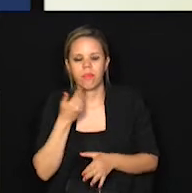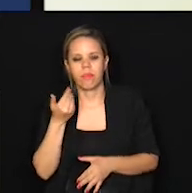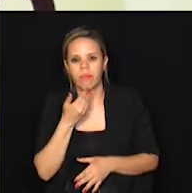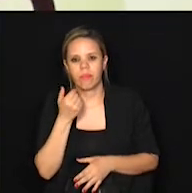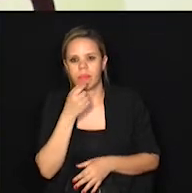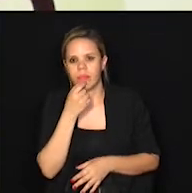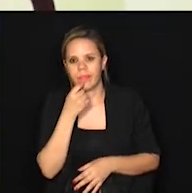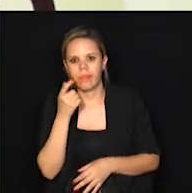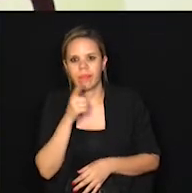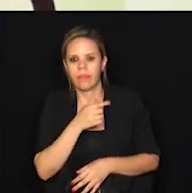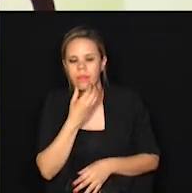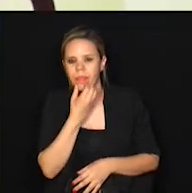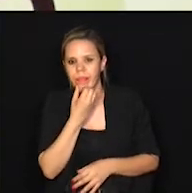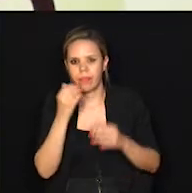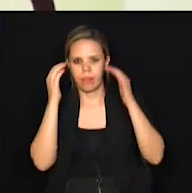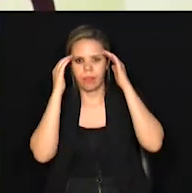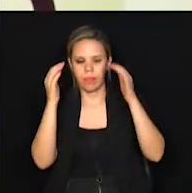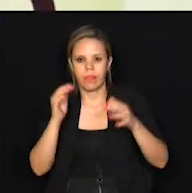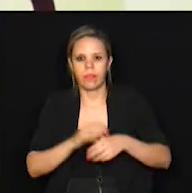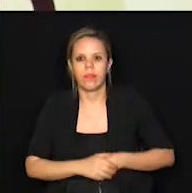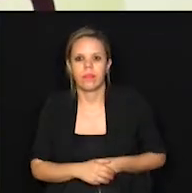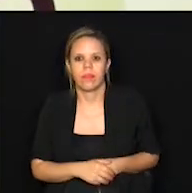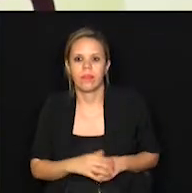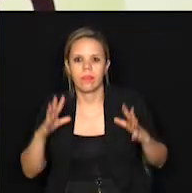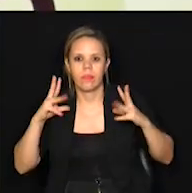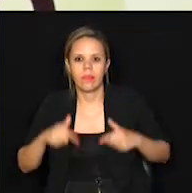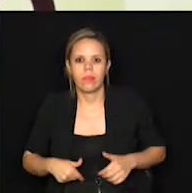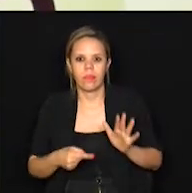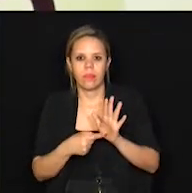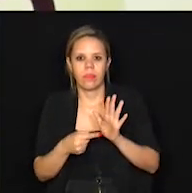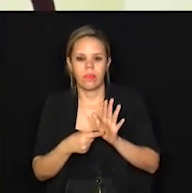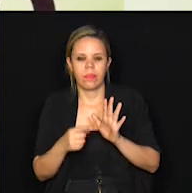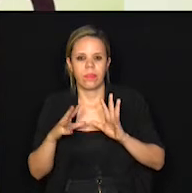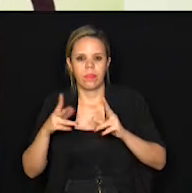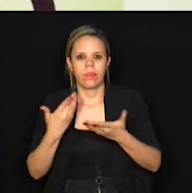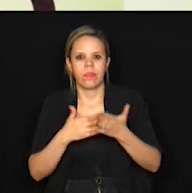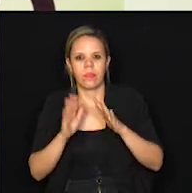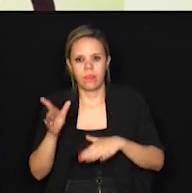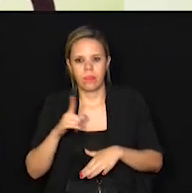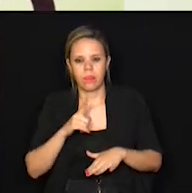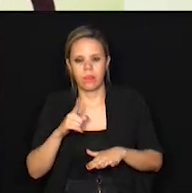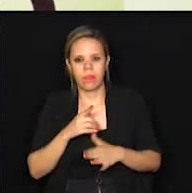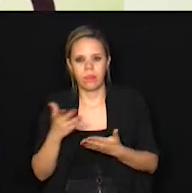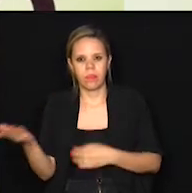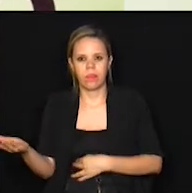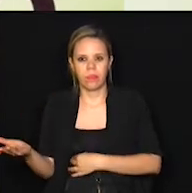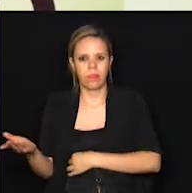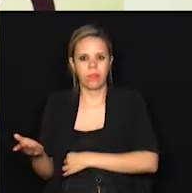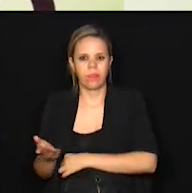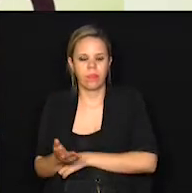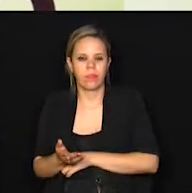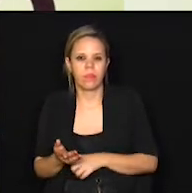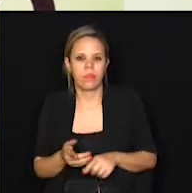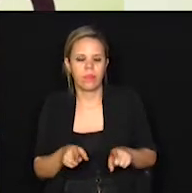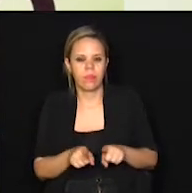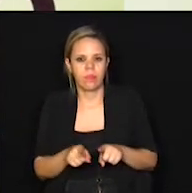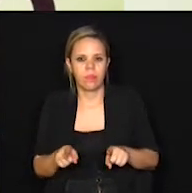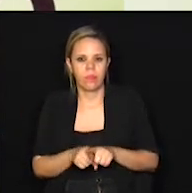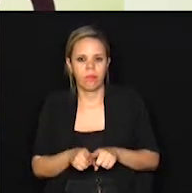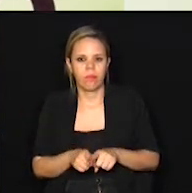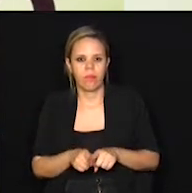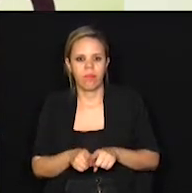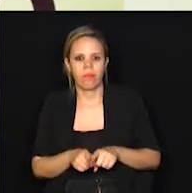salão de uma casa. Então, de novo, essa ideia de que as crianças estão dentro de casa protegidas com seus